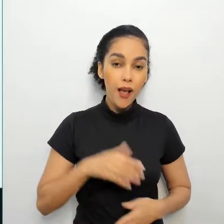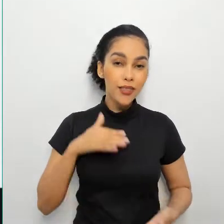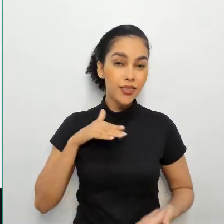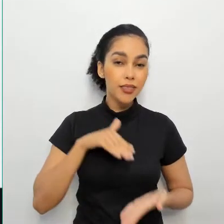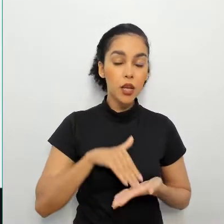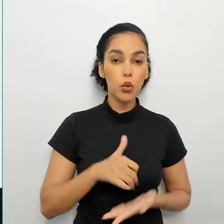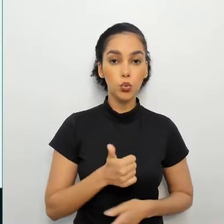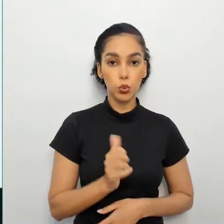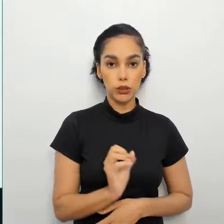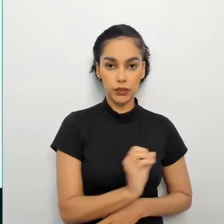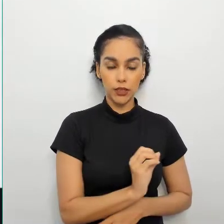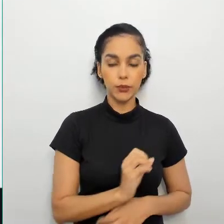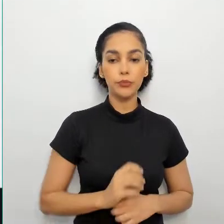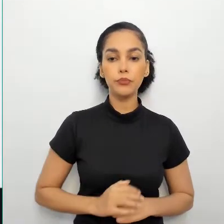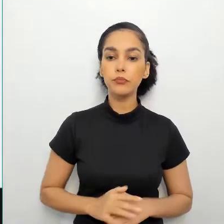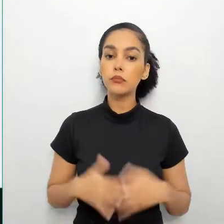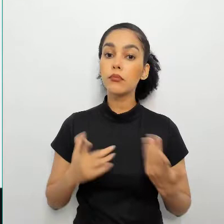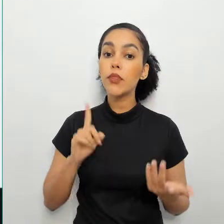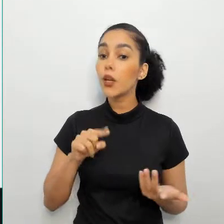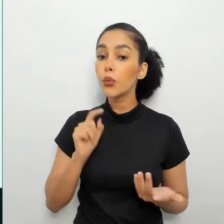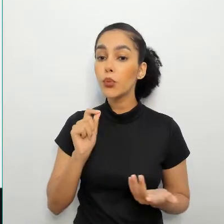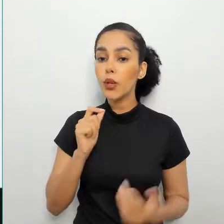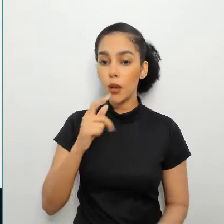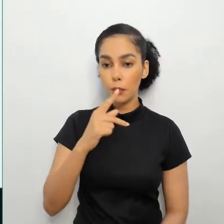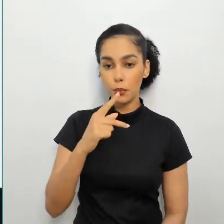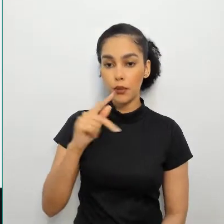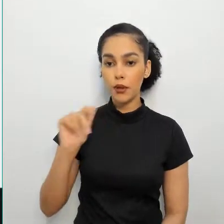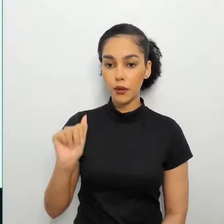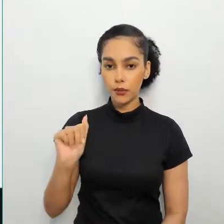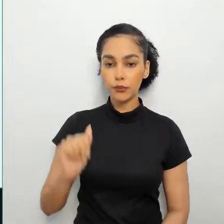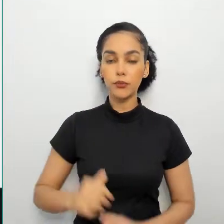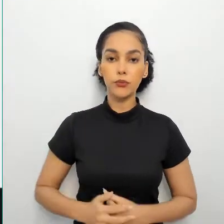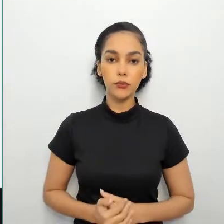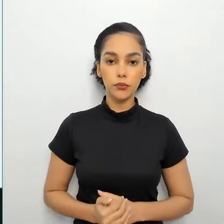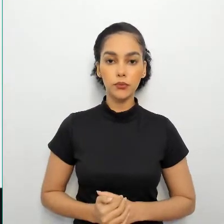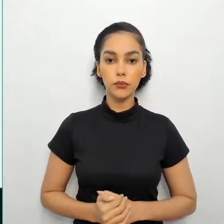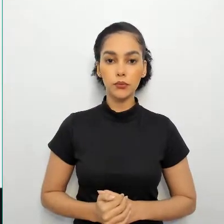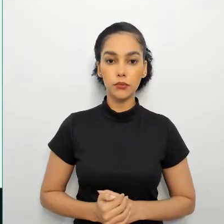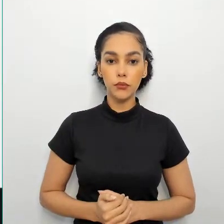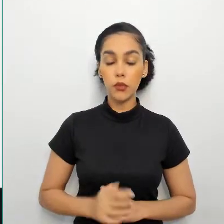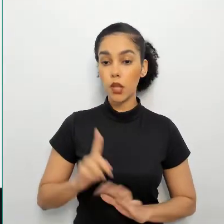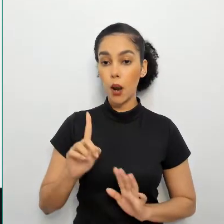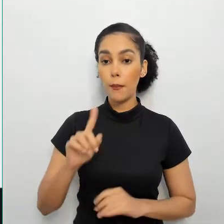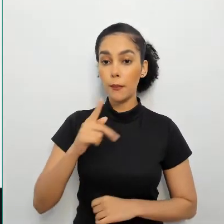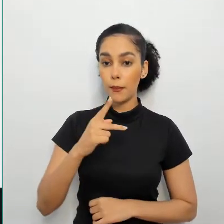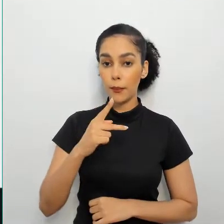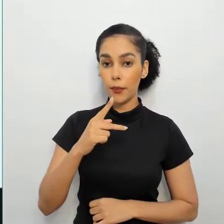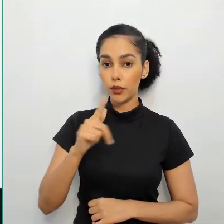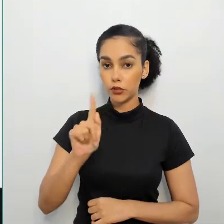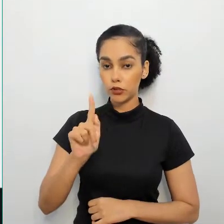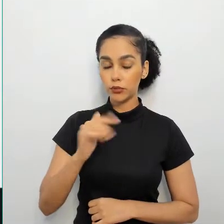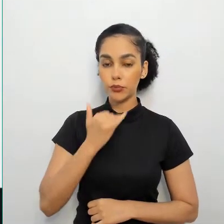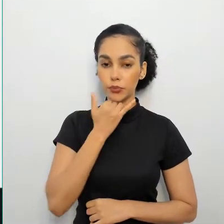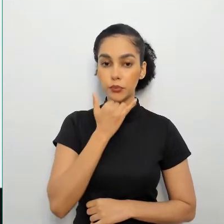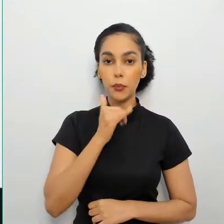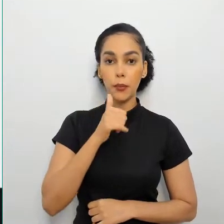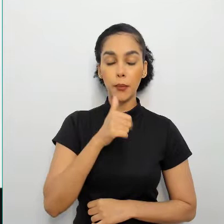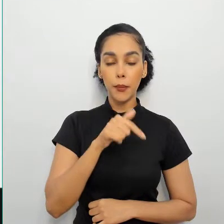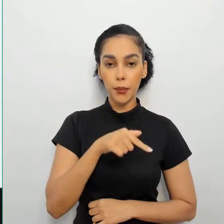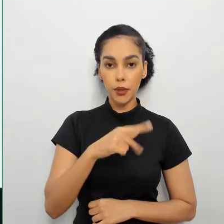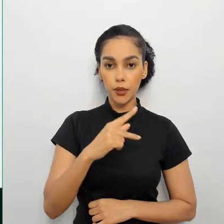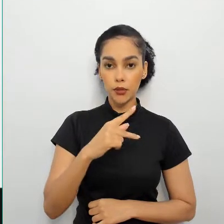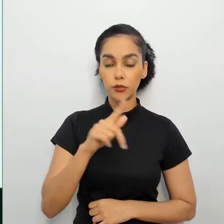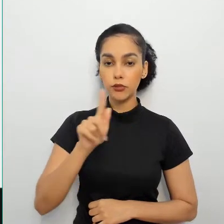é uma progressão geométrica, que a gente batiza carinhosamente, chama carinhosamente de PG.